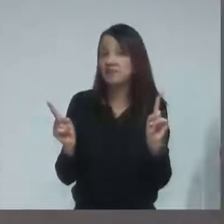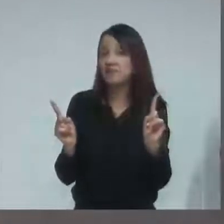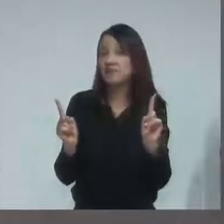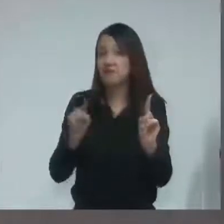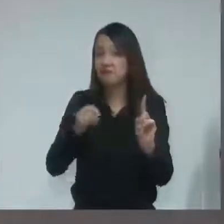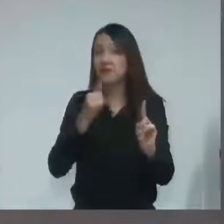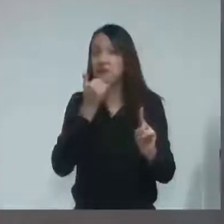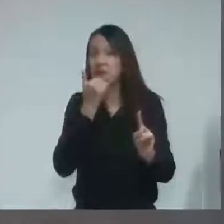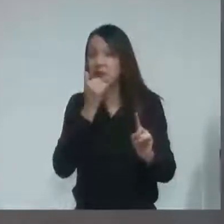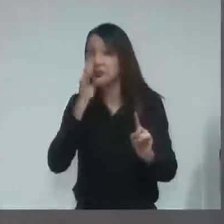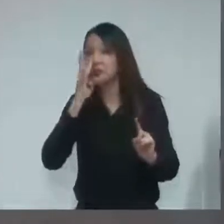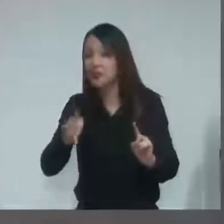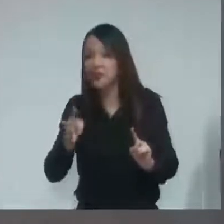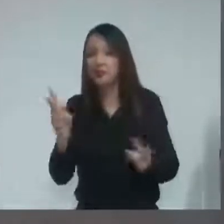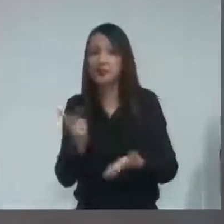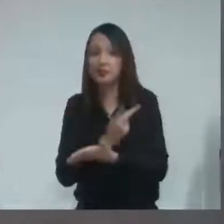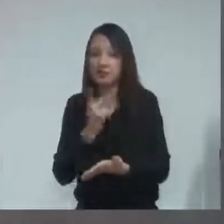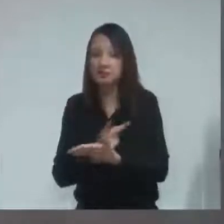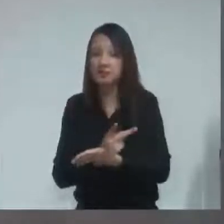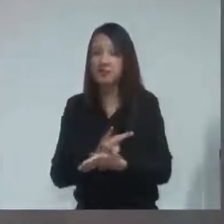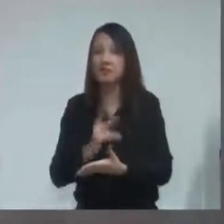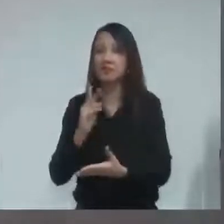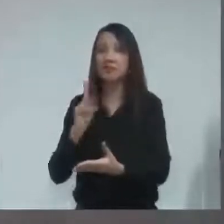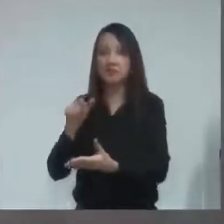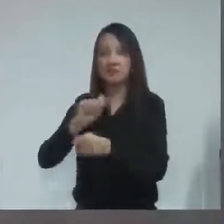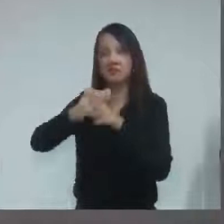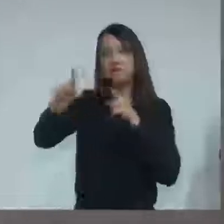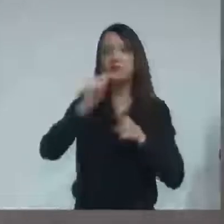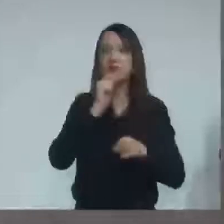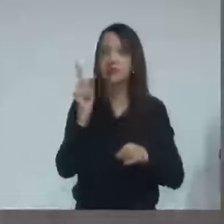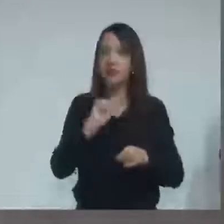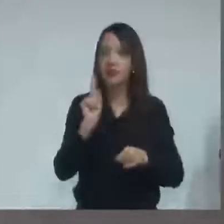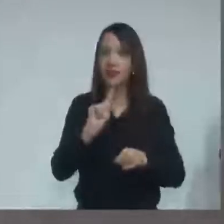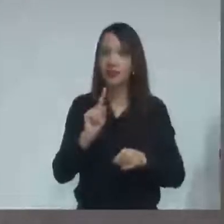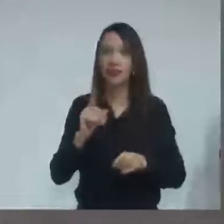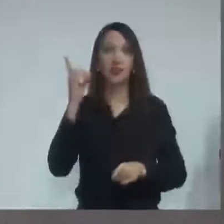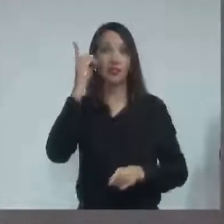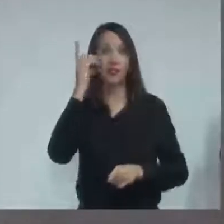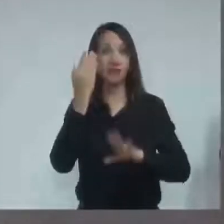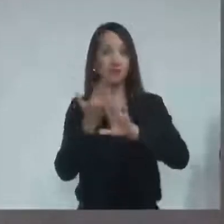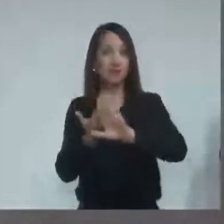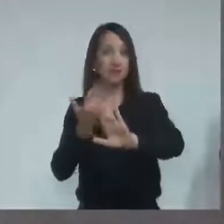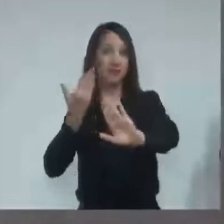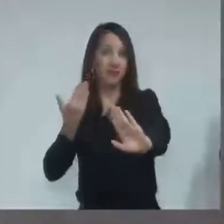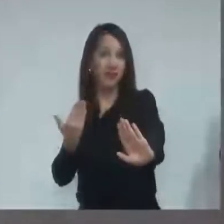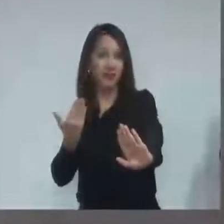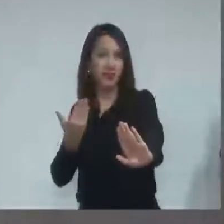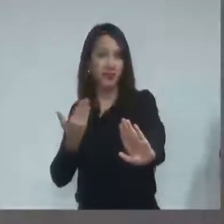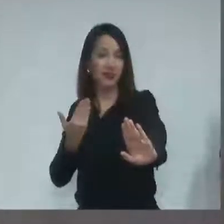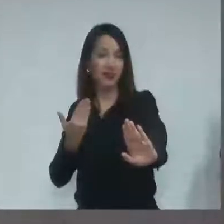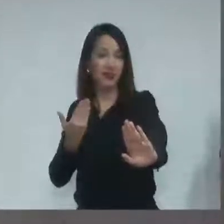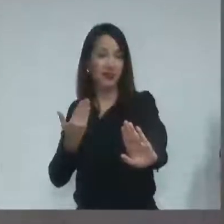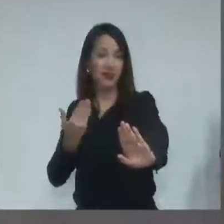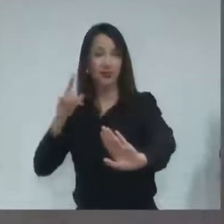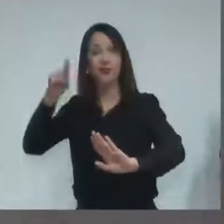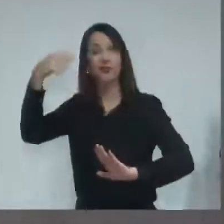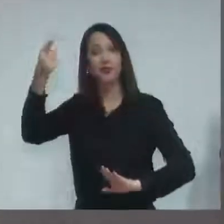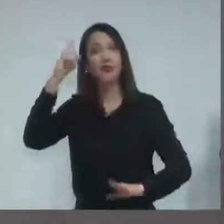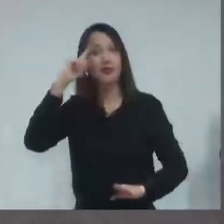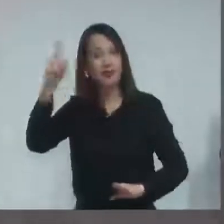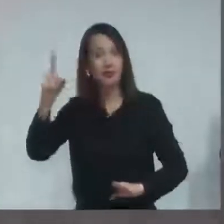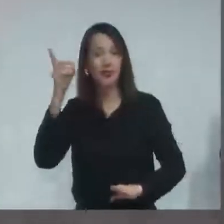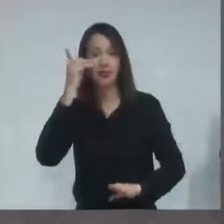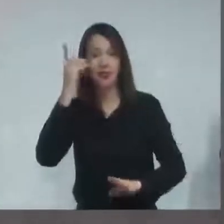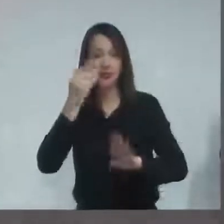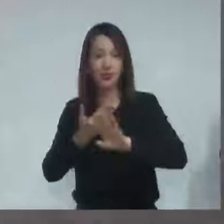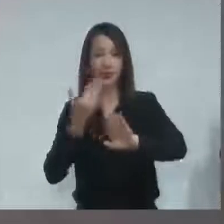Né? O que aconteceu com a Dilma? A Dilma foi afastada no dia seguinte, lembram?